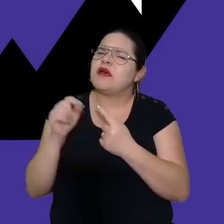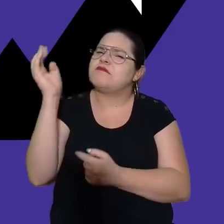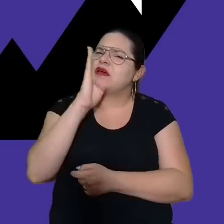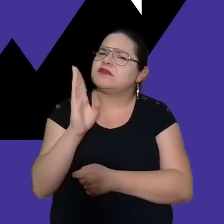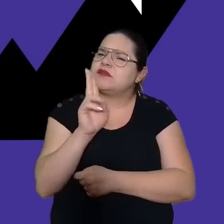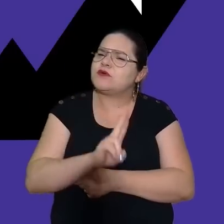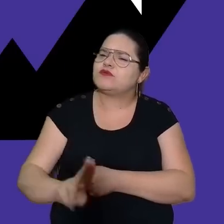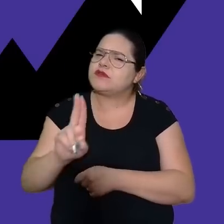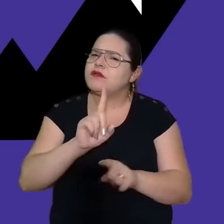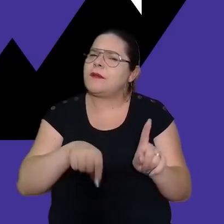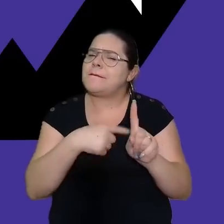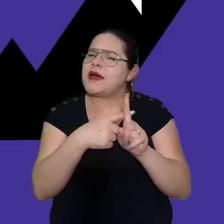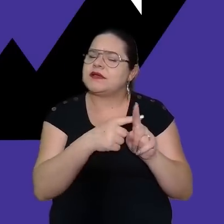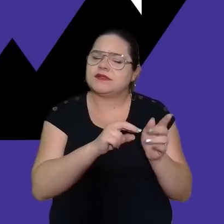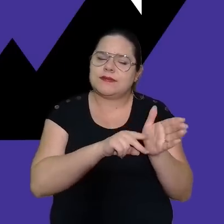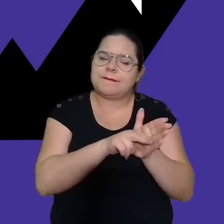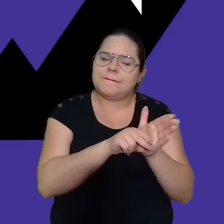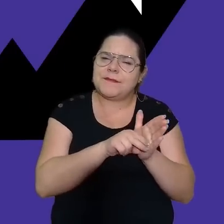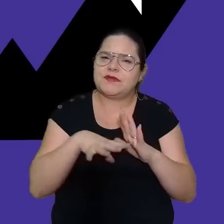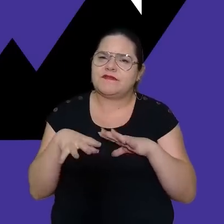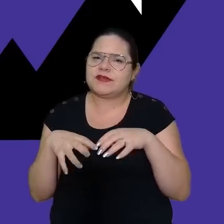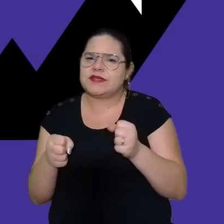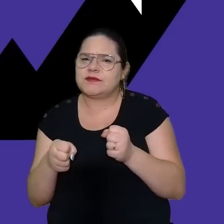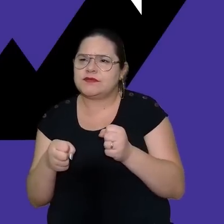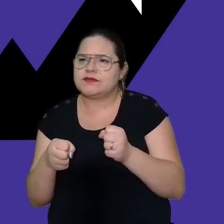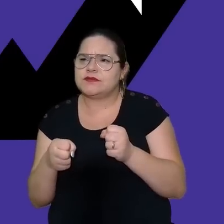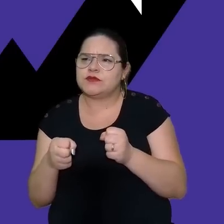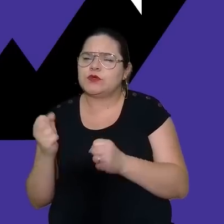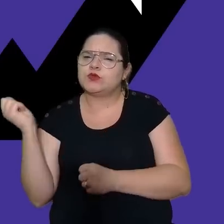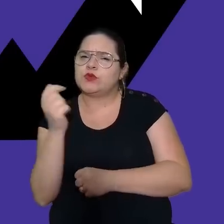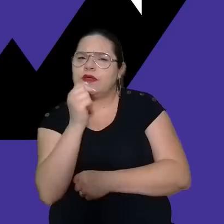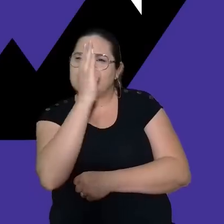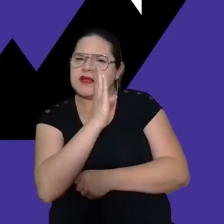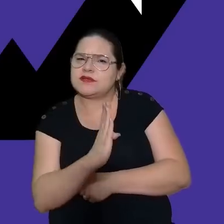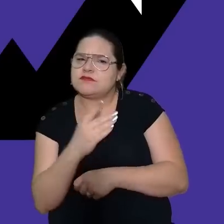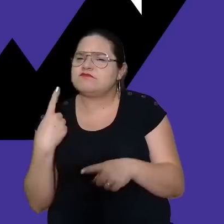biodefensivos do que no restante do mundo? Já passo para o Marcos. Pode ir, Marcos.